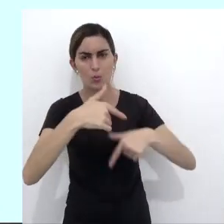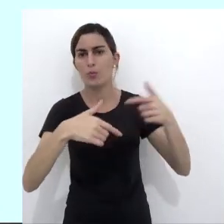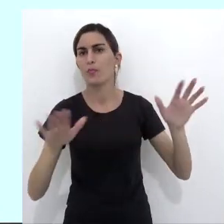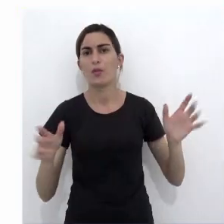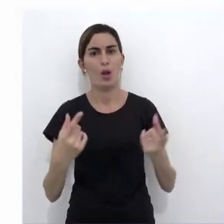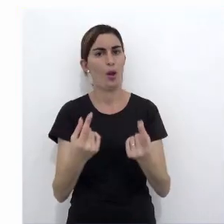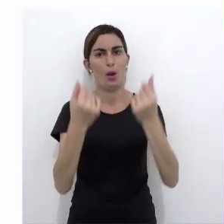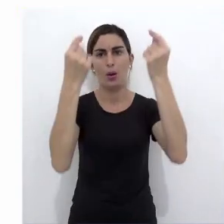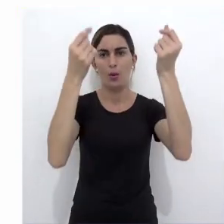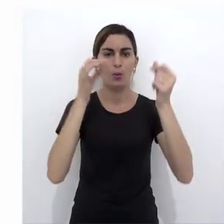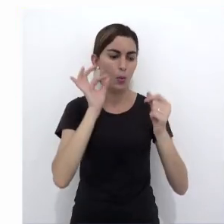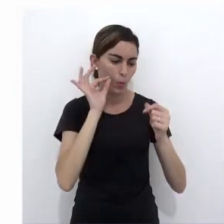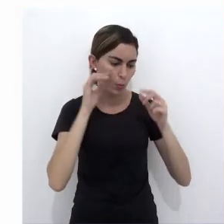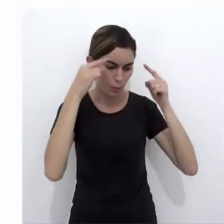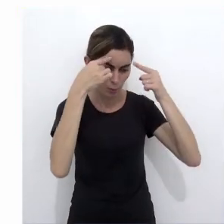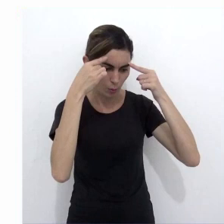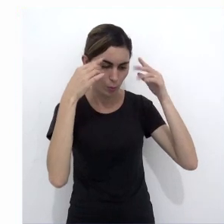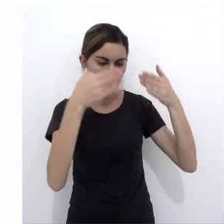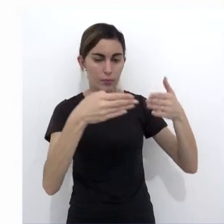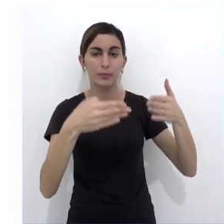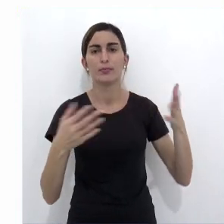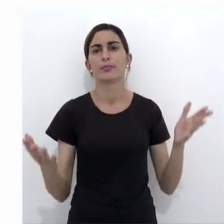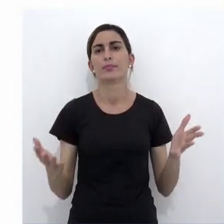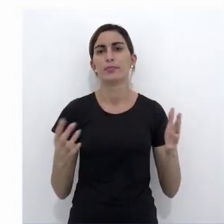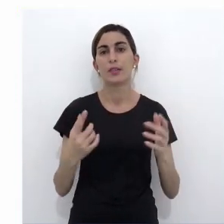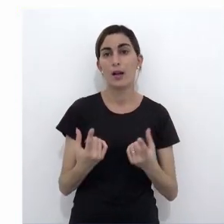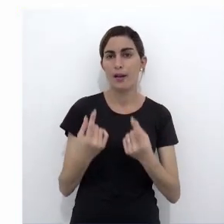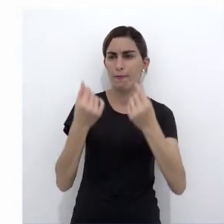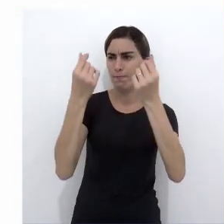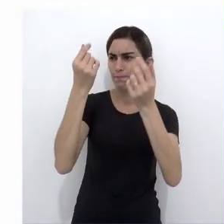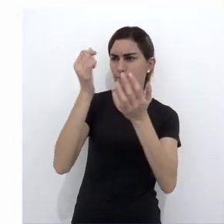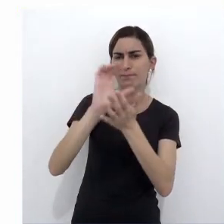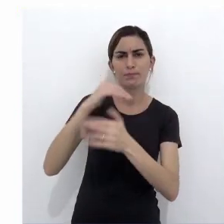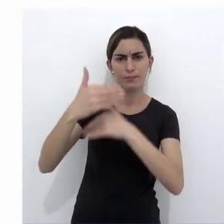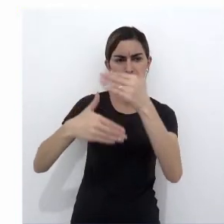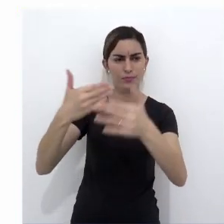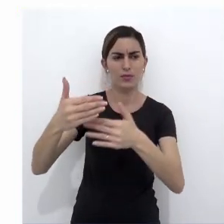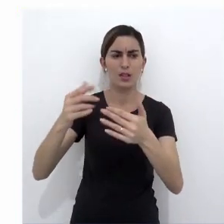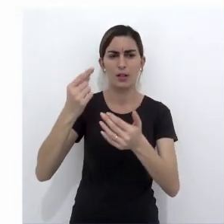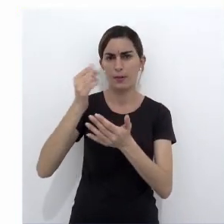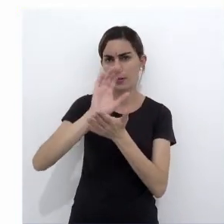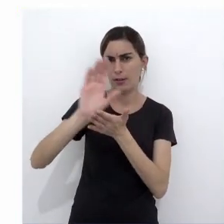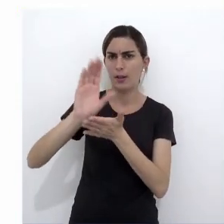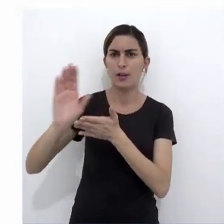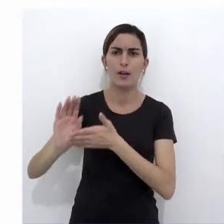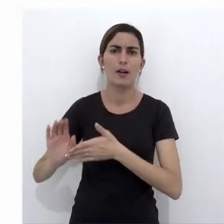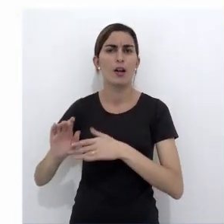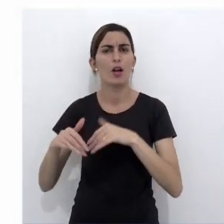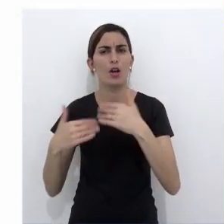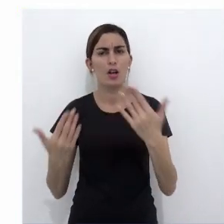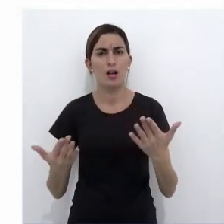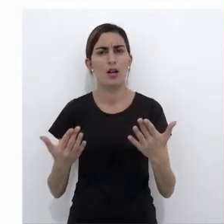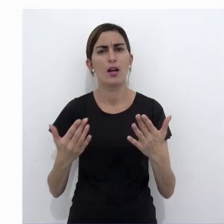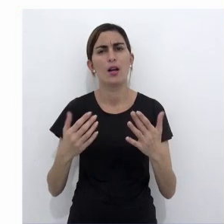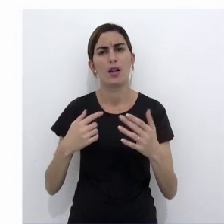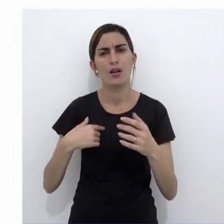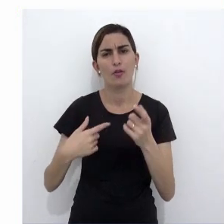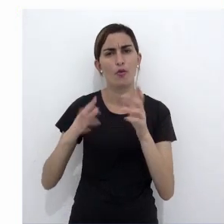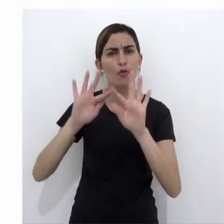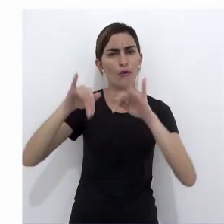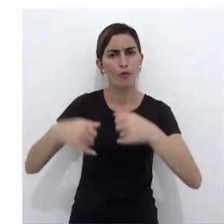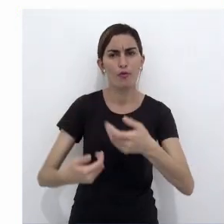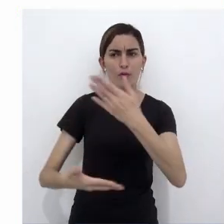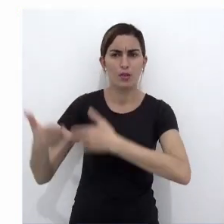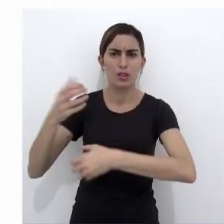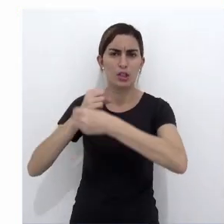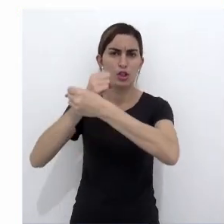agroexportadora. Como consequência das tarifas Alves Branco, eu vou adiantar um pouco aqui para vocês, falando sobre o fim do tráfico negreiro em